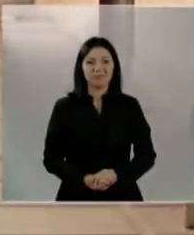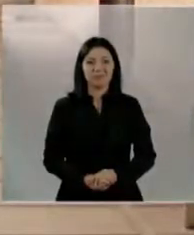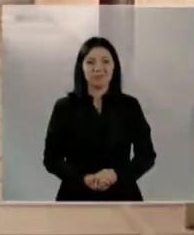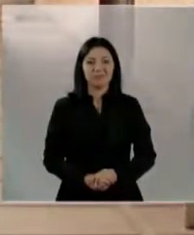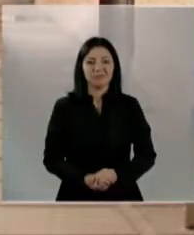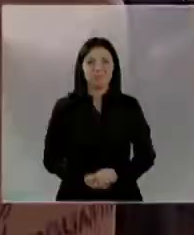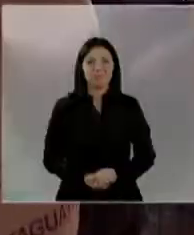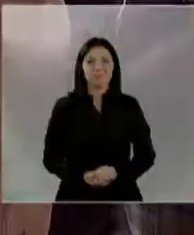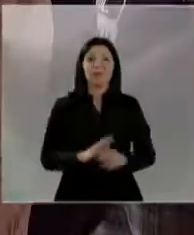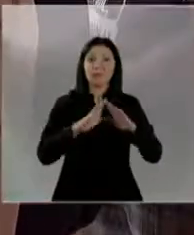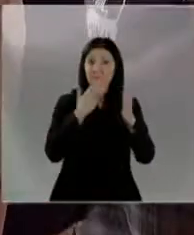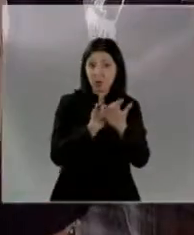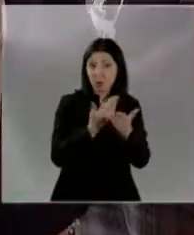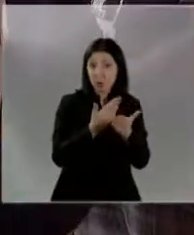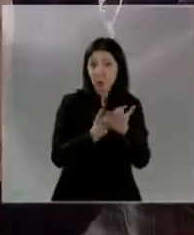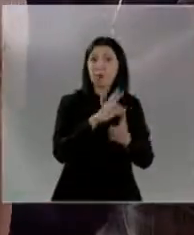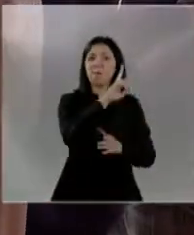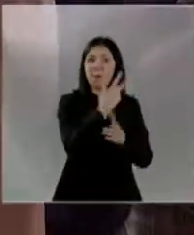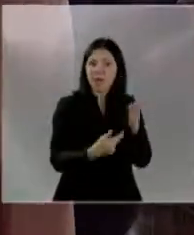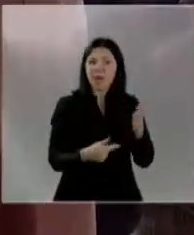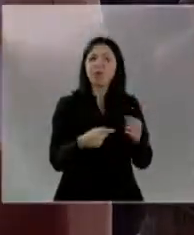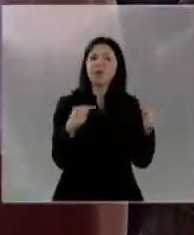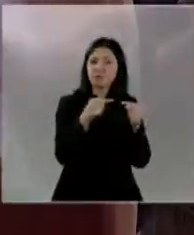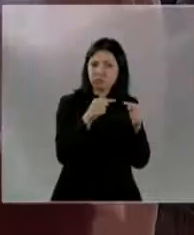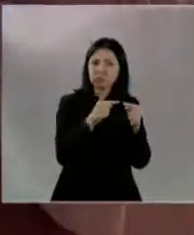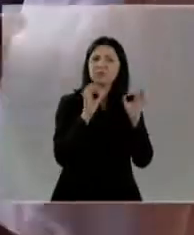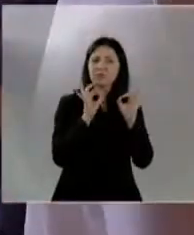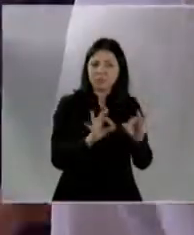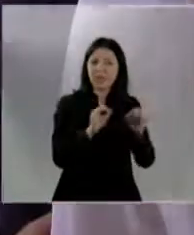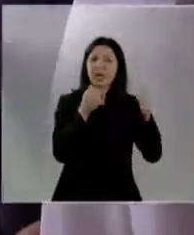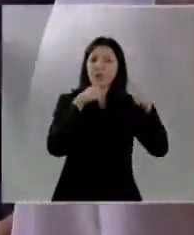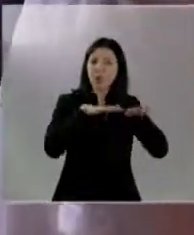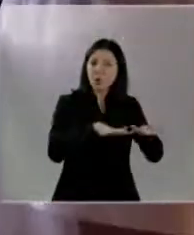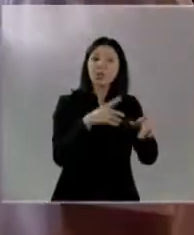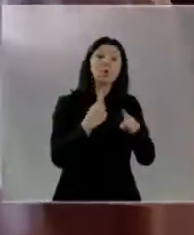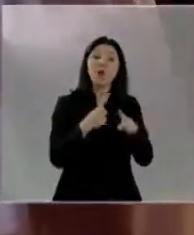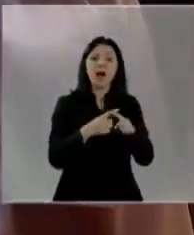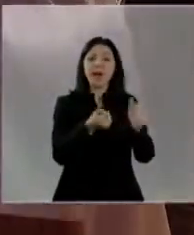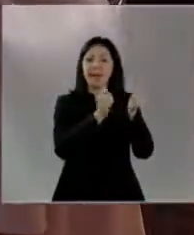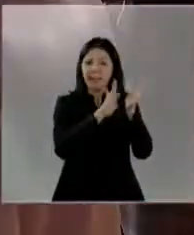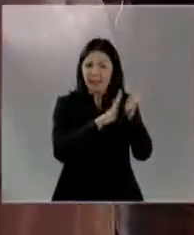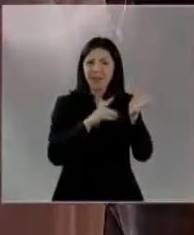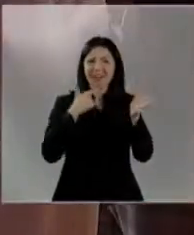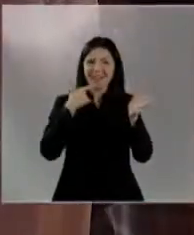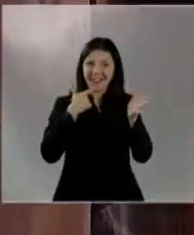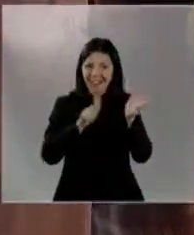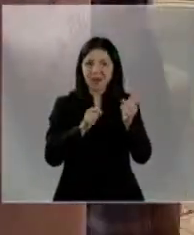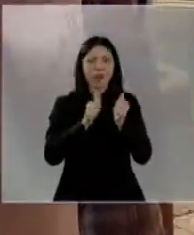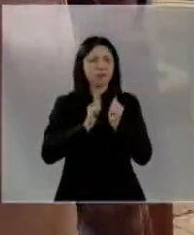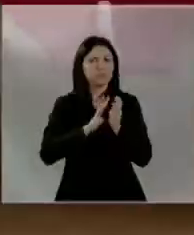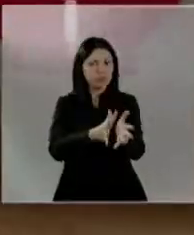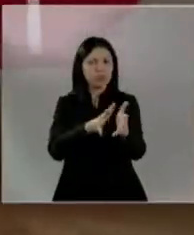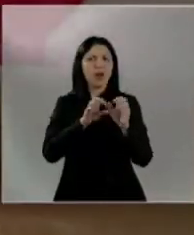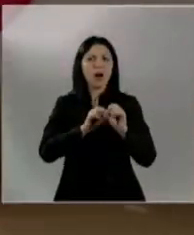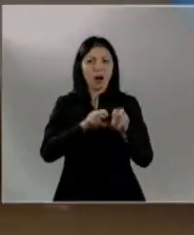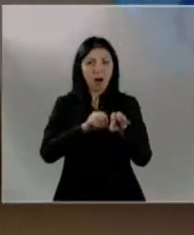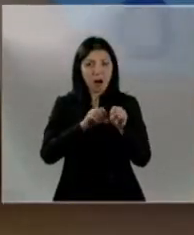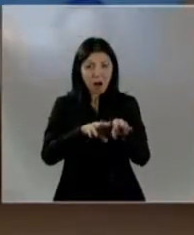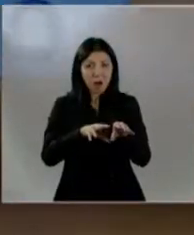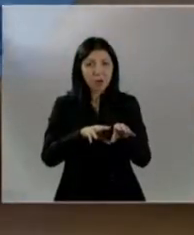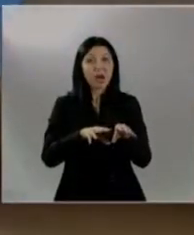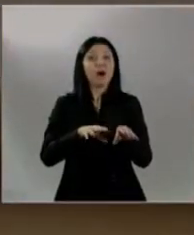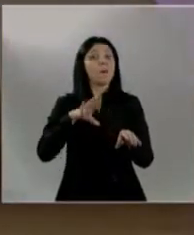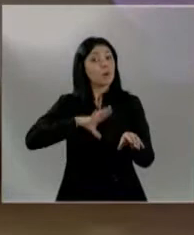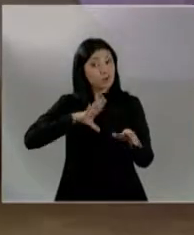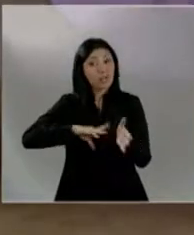escola ótima, muito boa. A escola tem características inclusivas. A língua brasileira de sinais, Libras, é a língua de instrução,